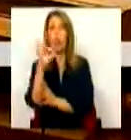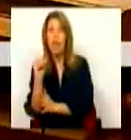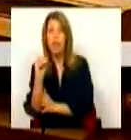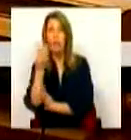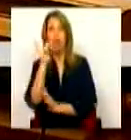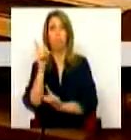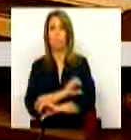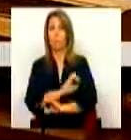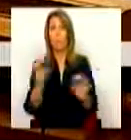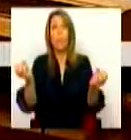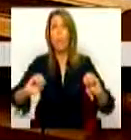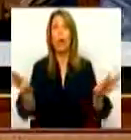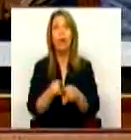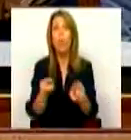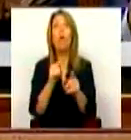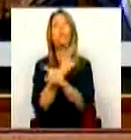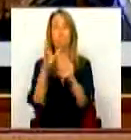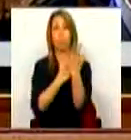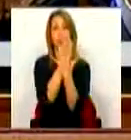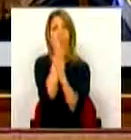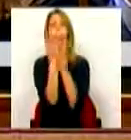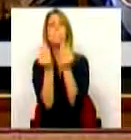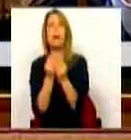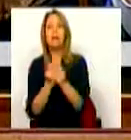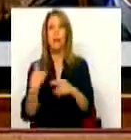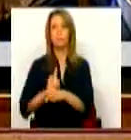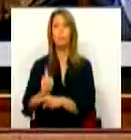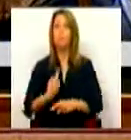simultaneamente todas estas matérias. A nossa disponibilidade mantém-se e eu acho que